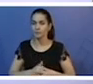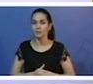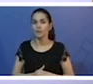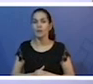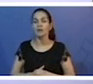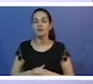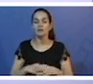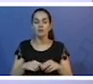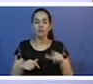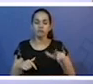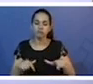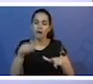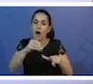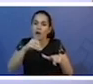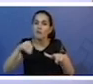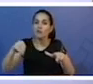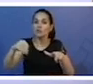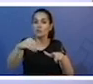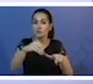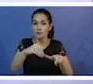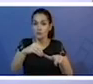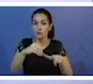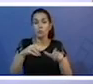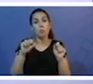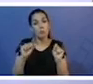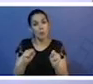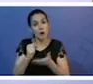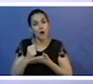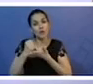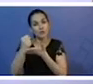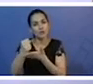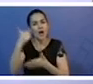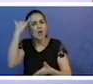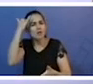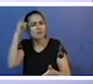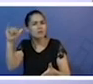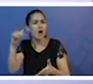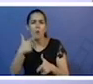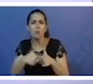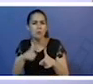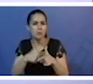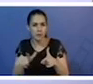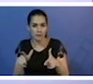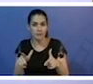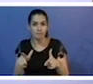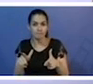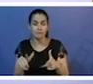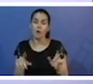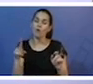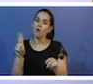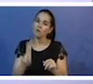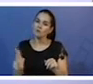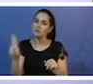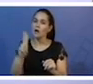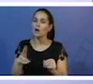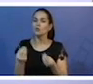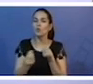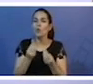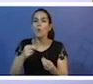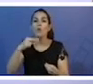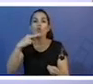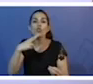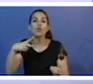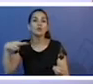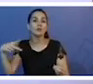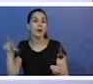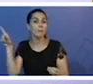com fertilizante fosfatado, ele pode ajudar a evitar esse tipo de problema. Então, ele é usado, né, como nutriente para